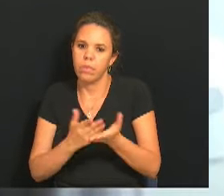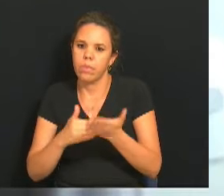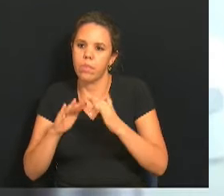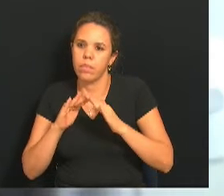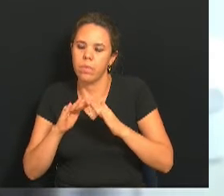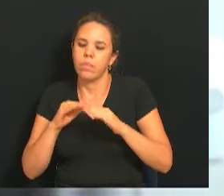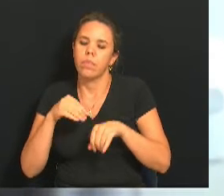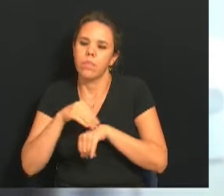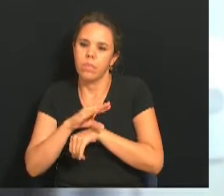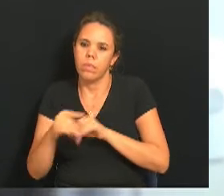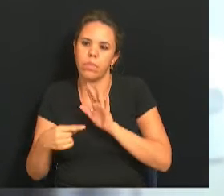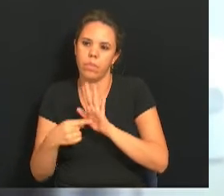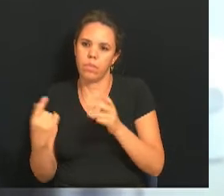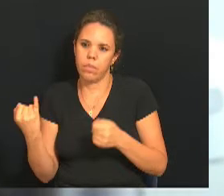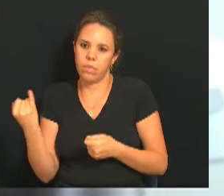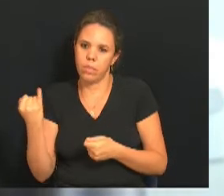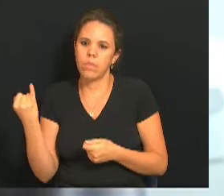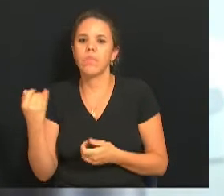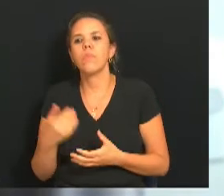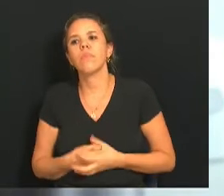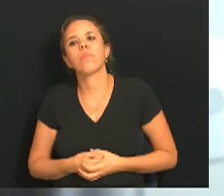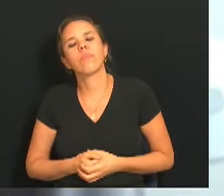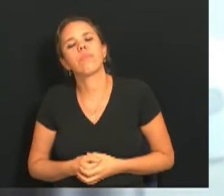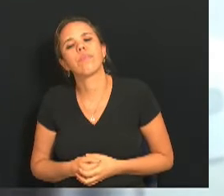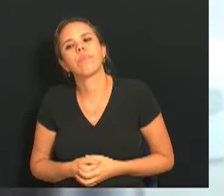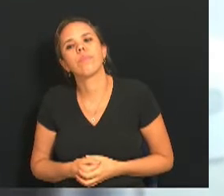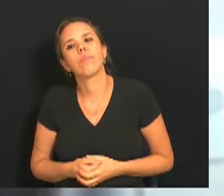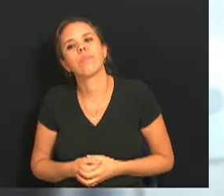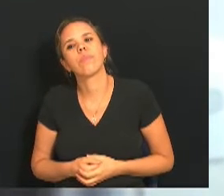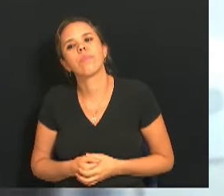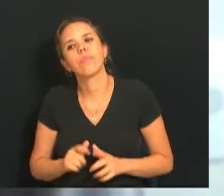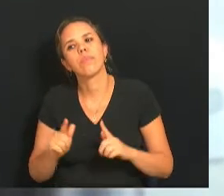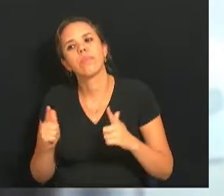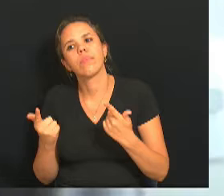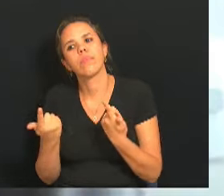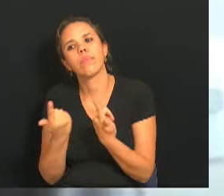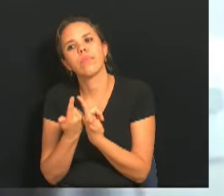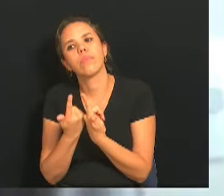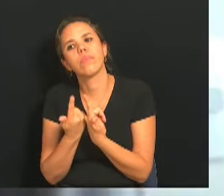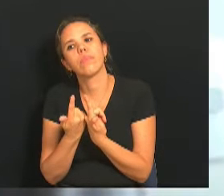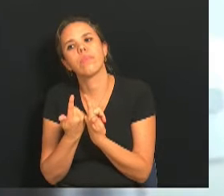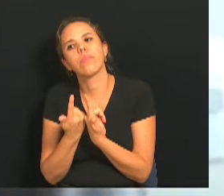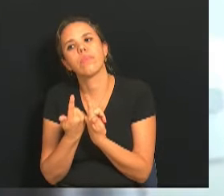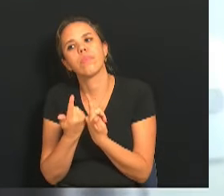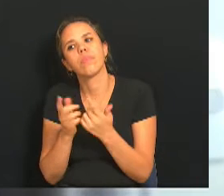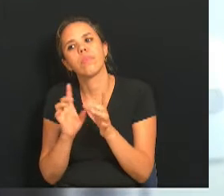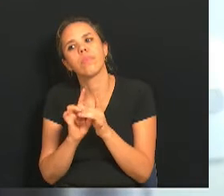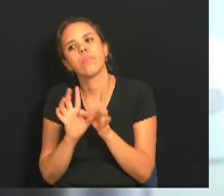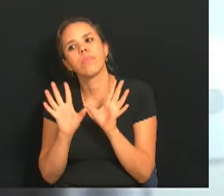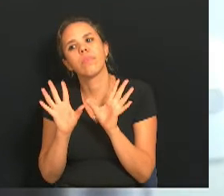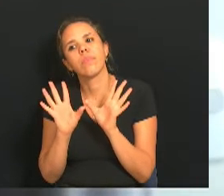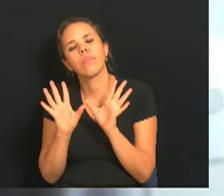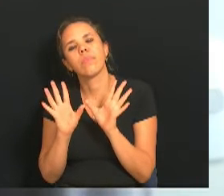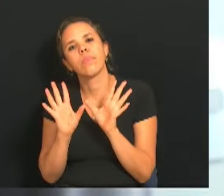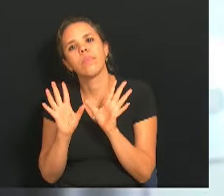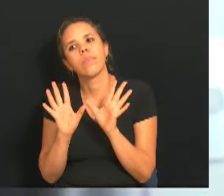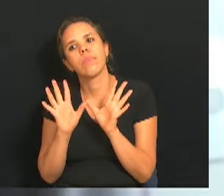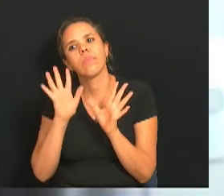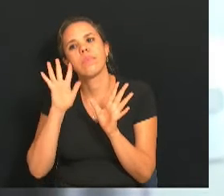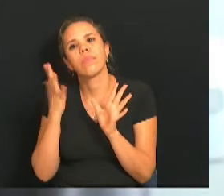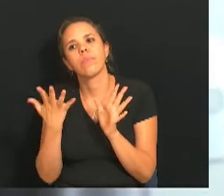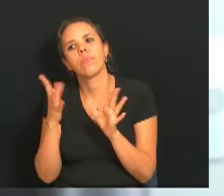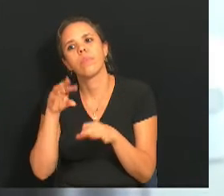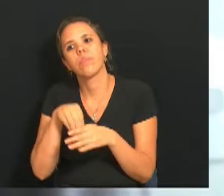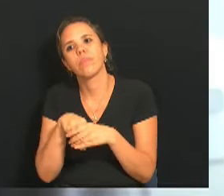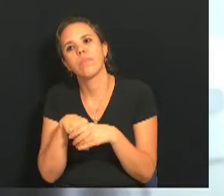era um outro elemento importante do processo de gestão democrática, e também alguns fluxos previstos